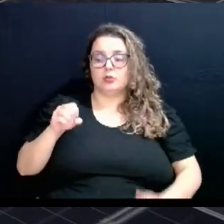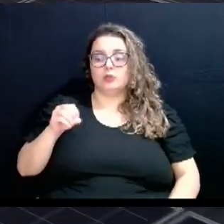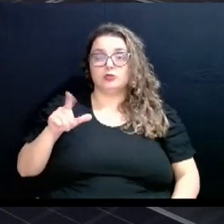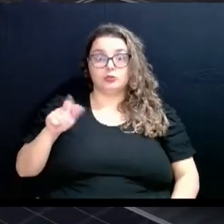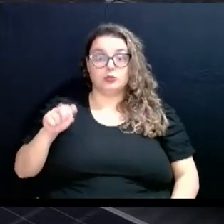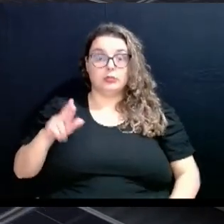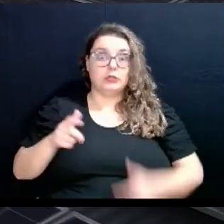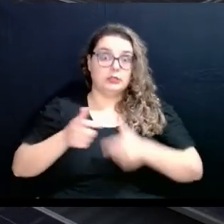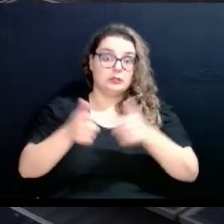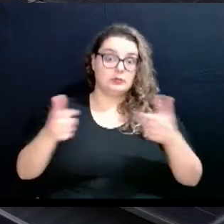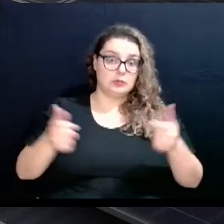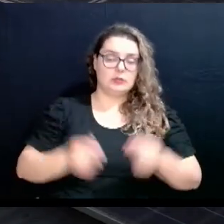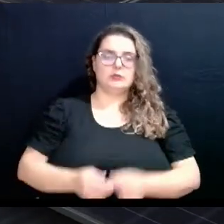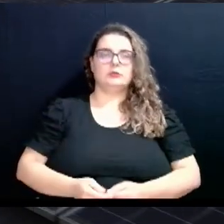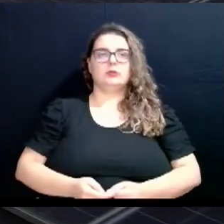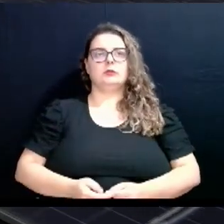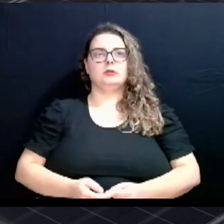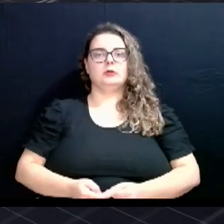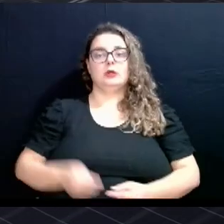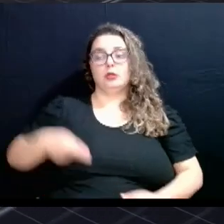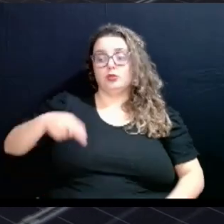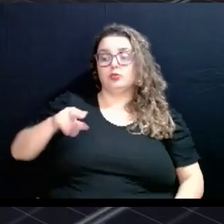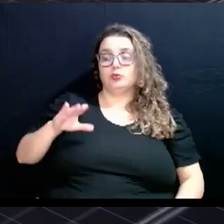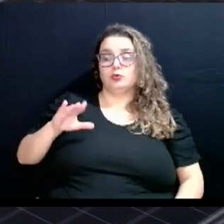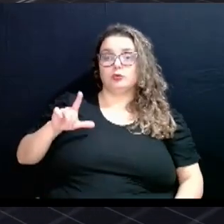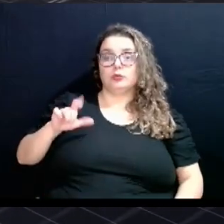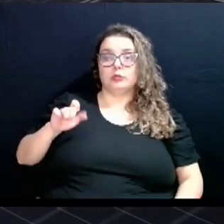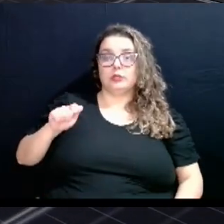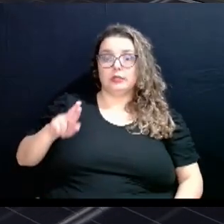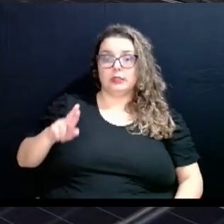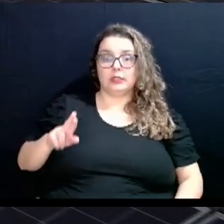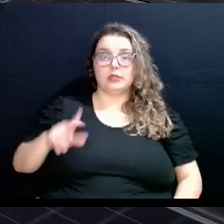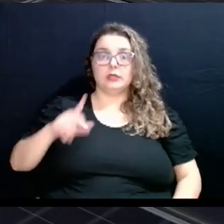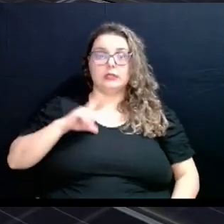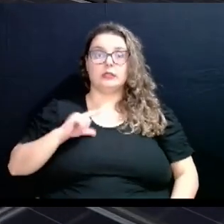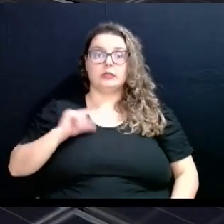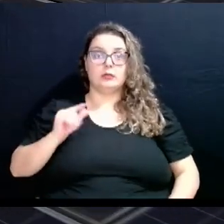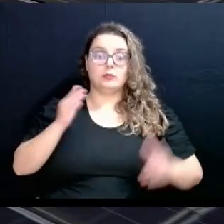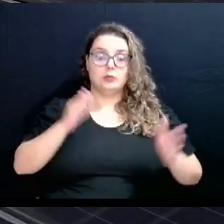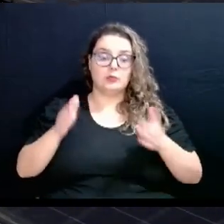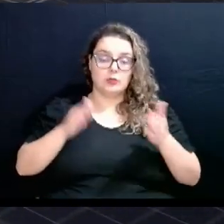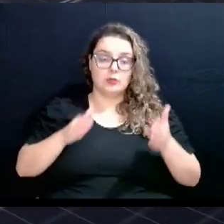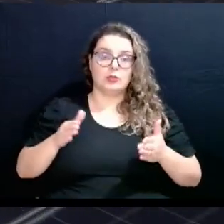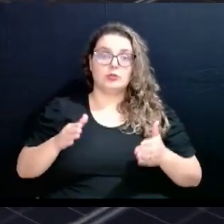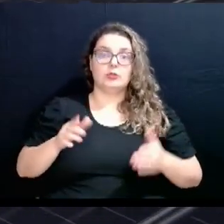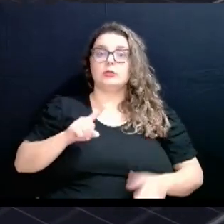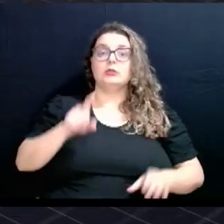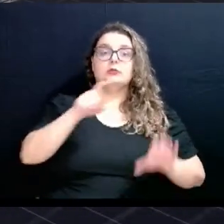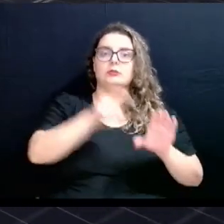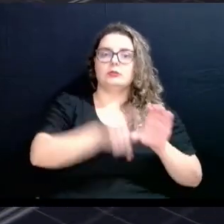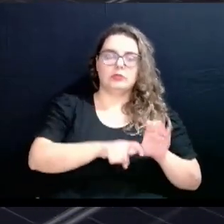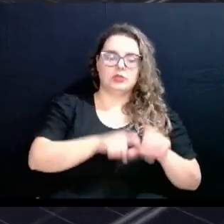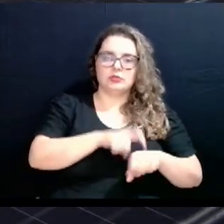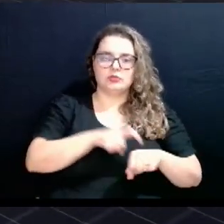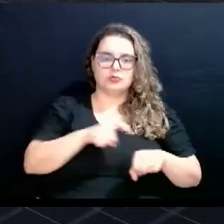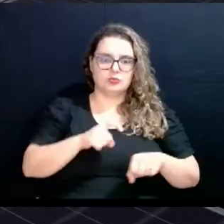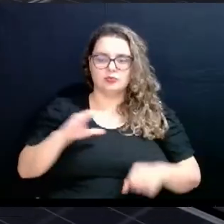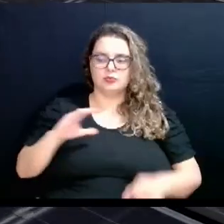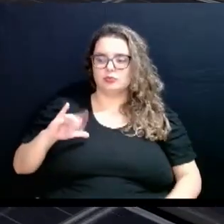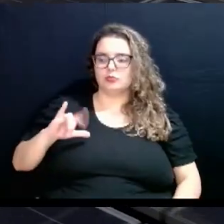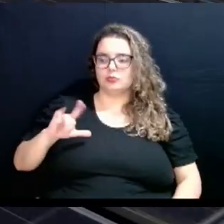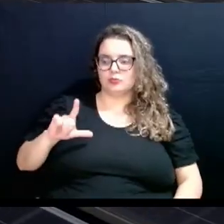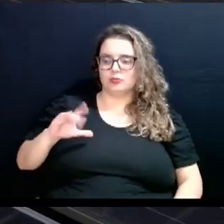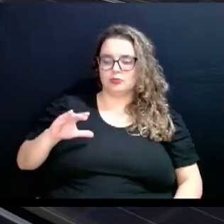né? A questão solar está aumentando, a questão nuclear também, a gente tem um pouco de produção de usina nuclear que não depende do